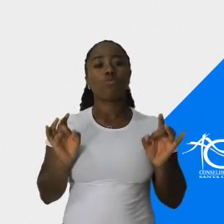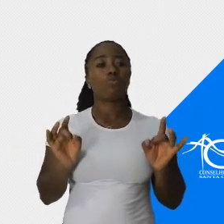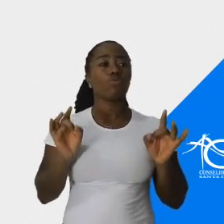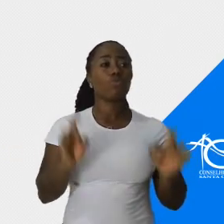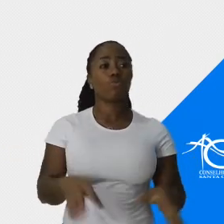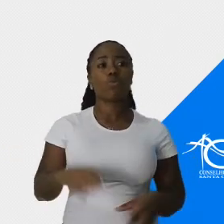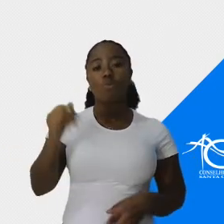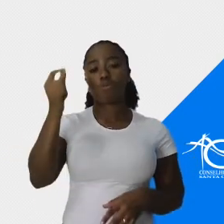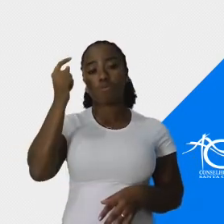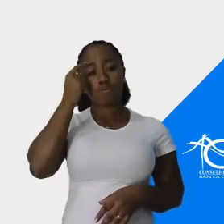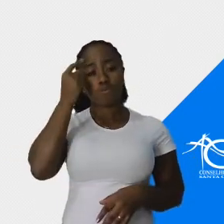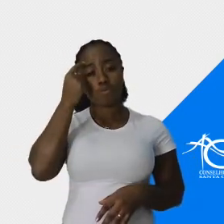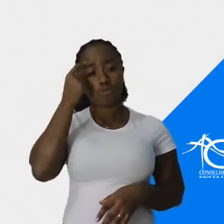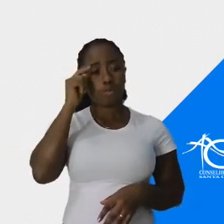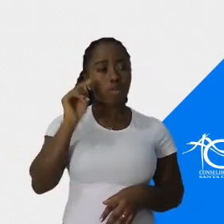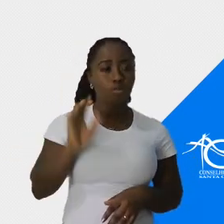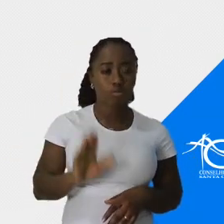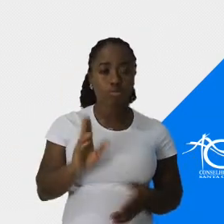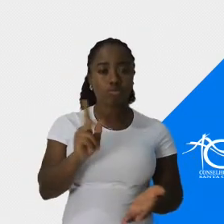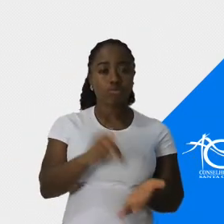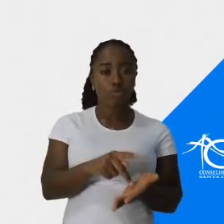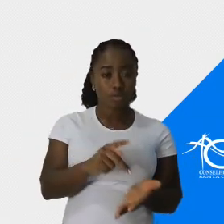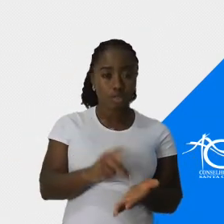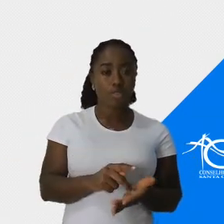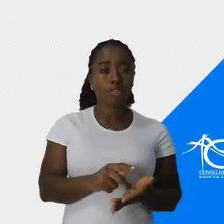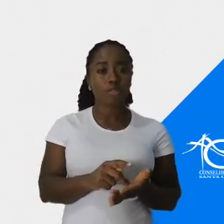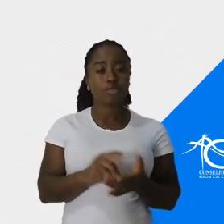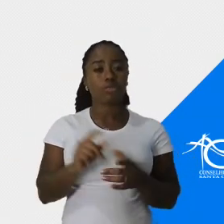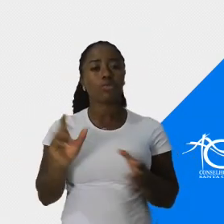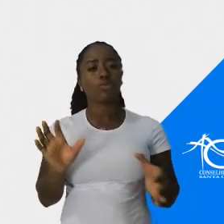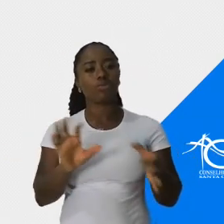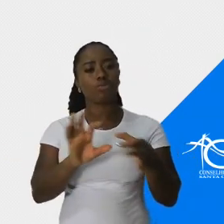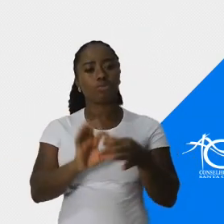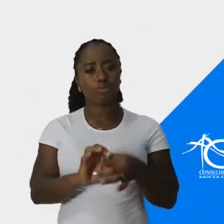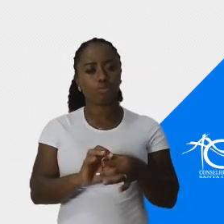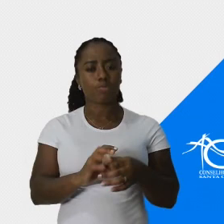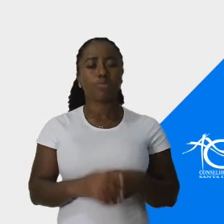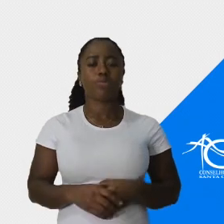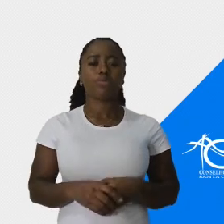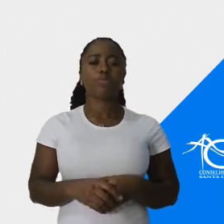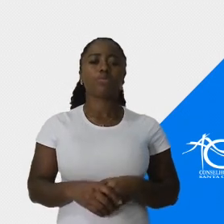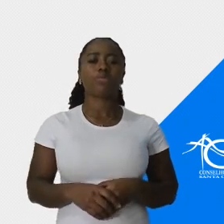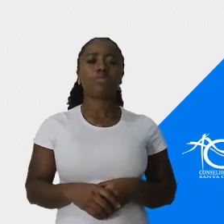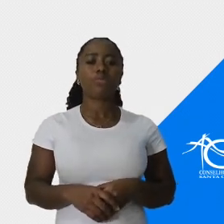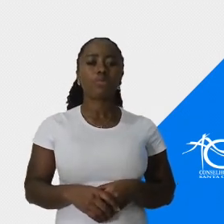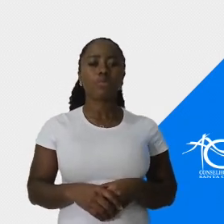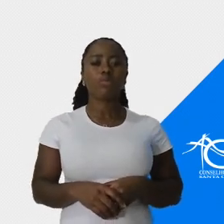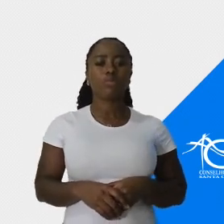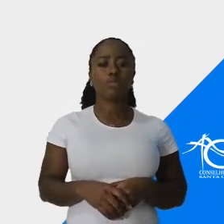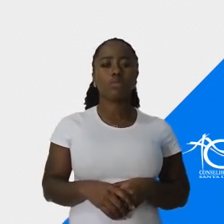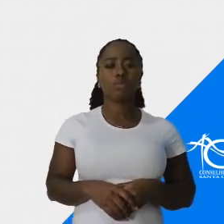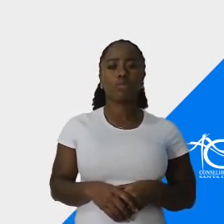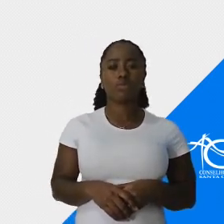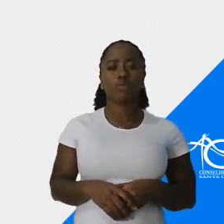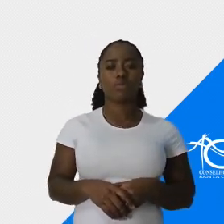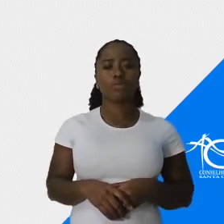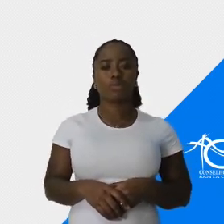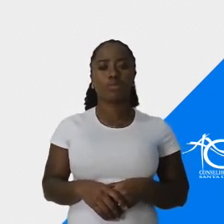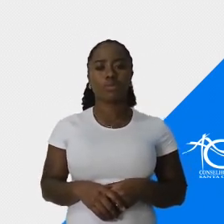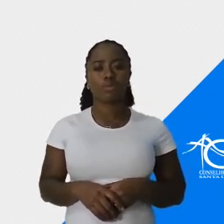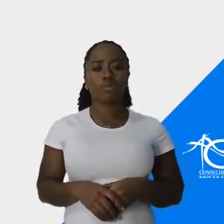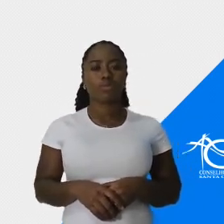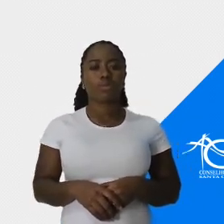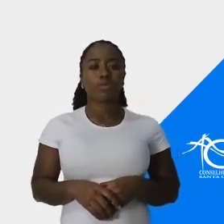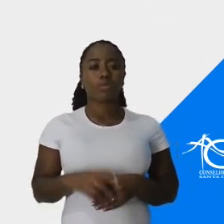correlacionamos ela do ponto de vista técnico. Bom, com isso, A gente poderia, então,